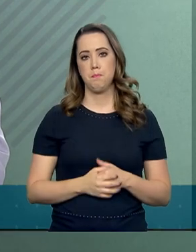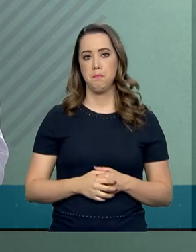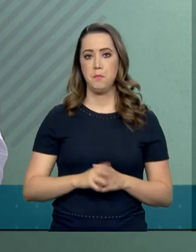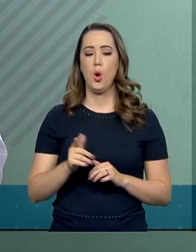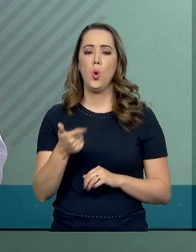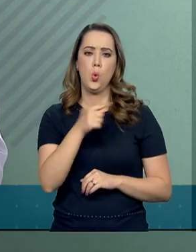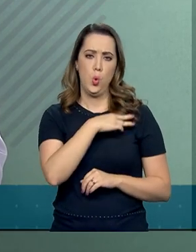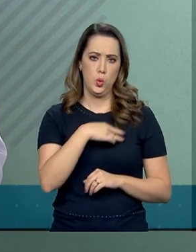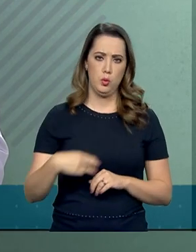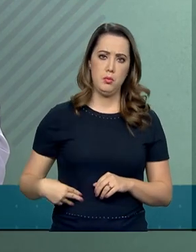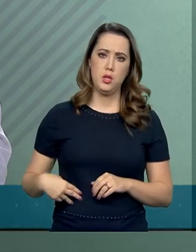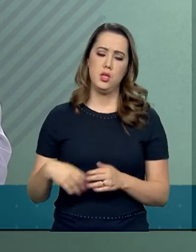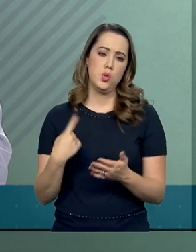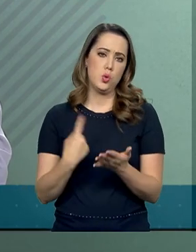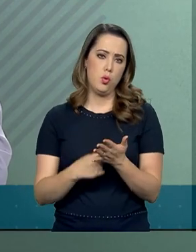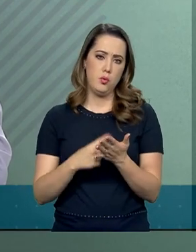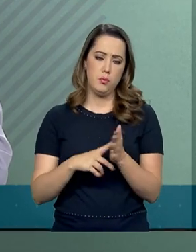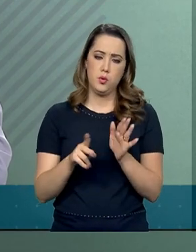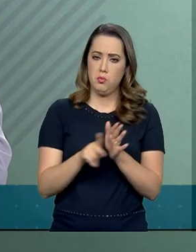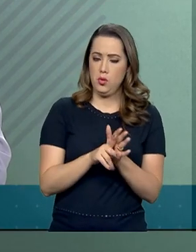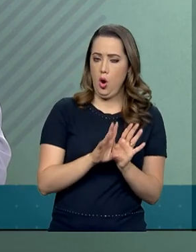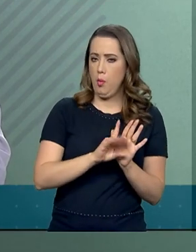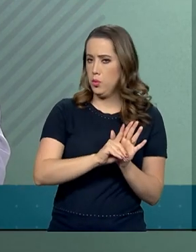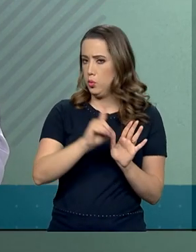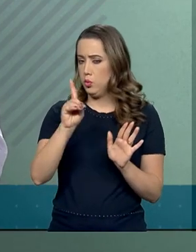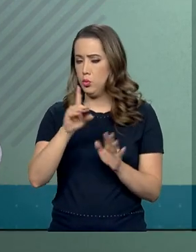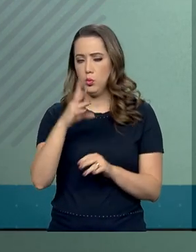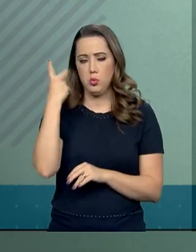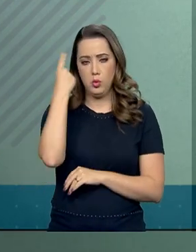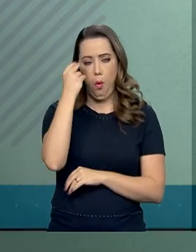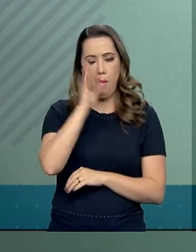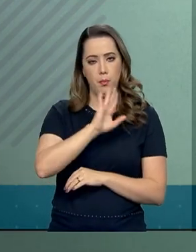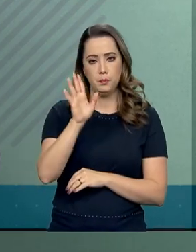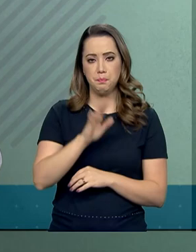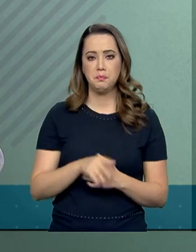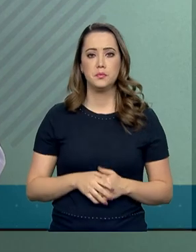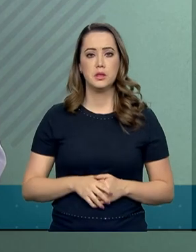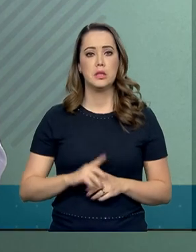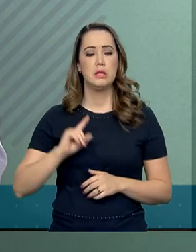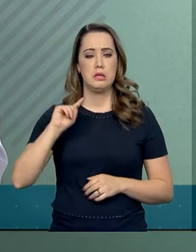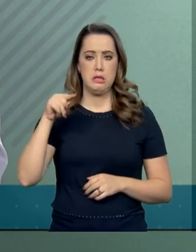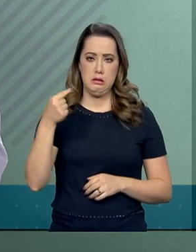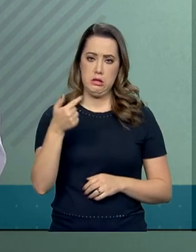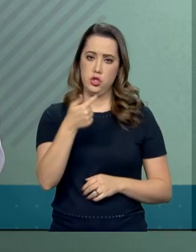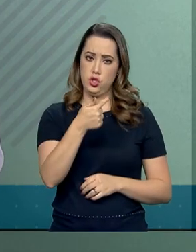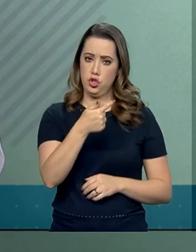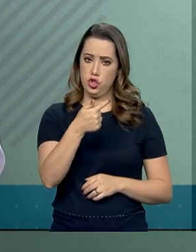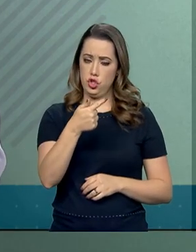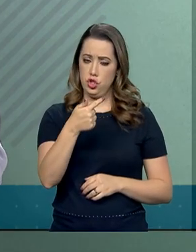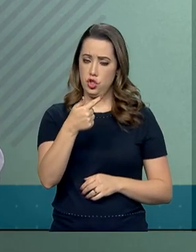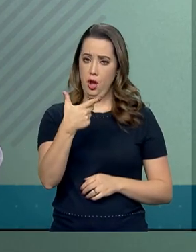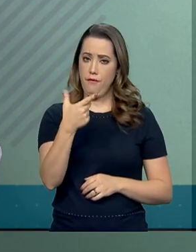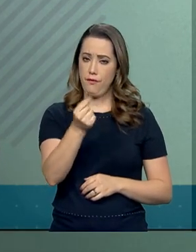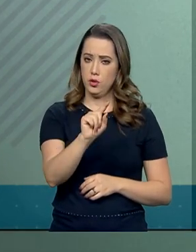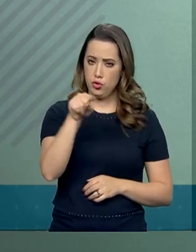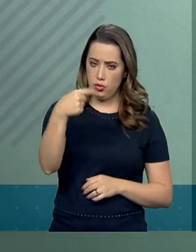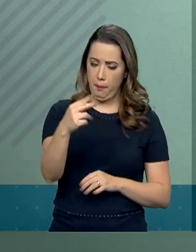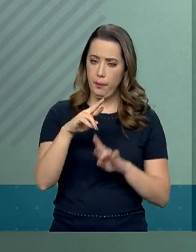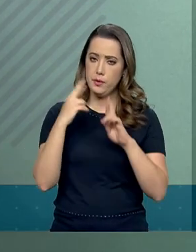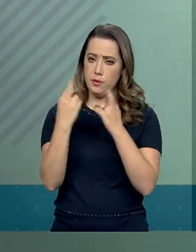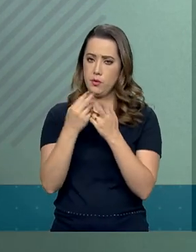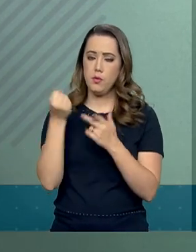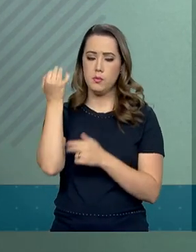se vocês quiserem deixo na viagem à reunião do g20 para depois e aí